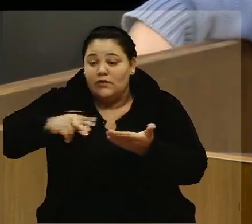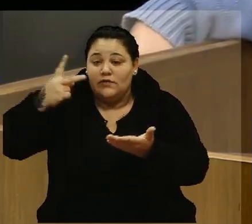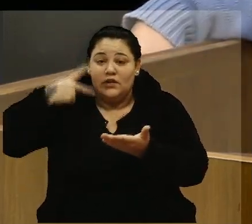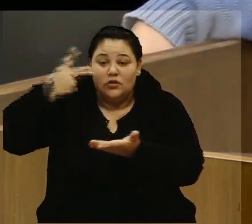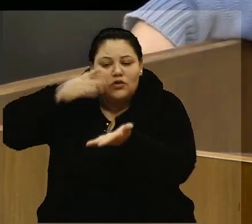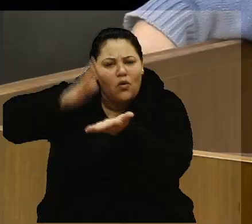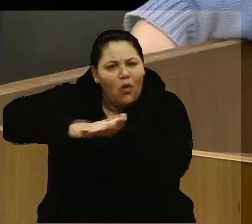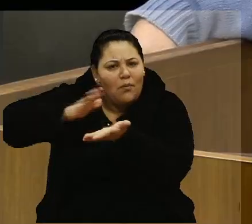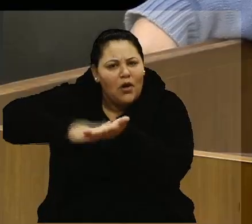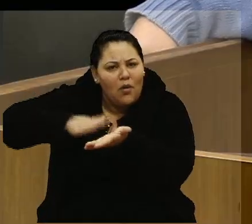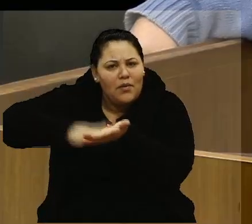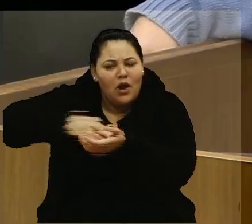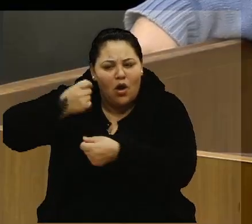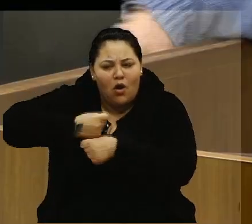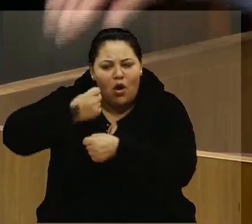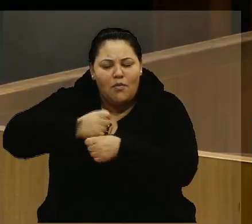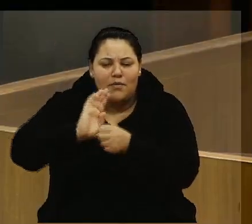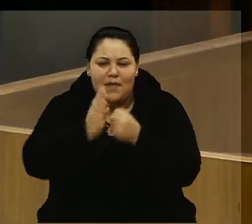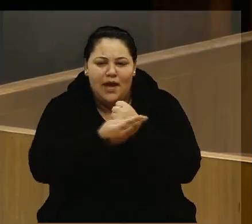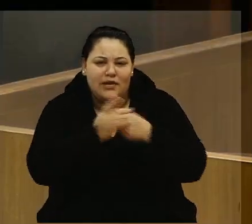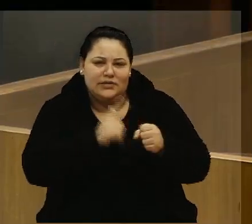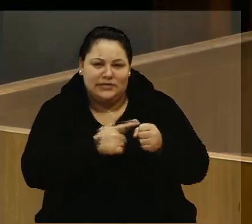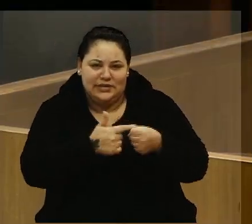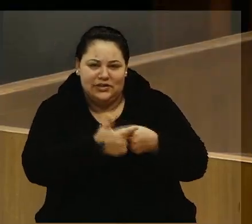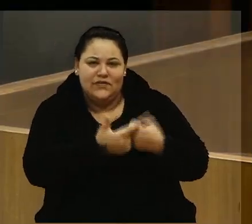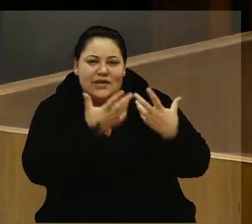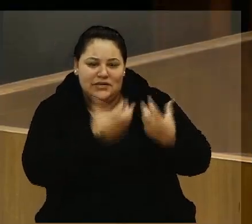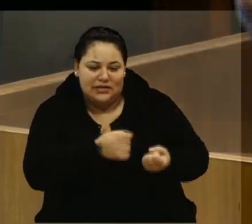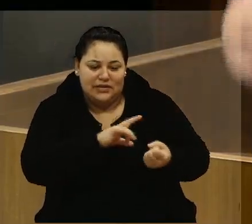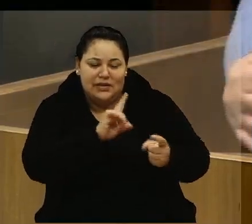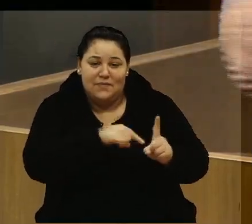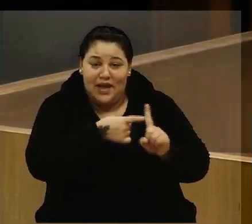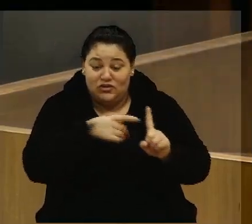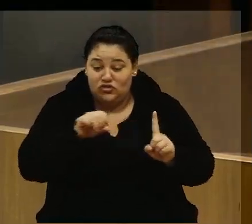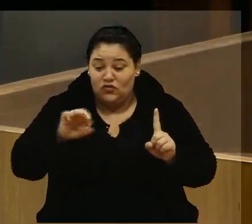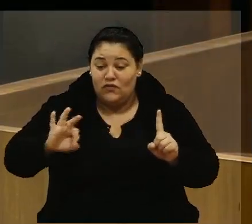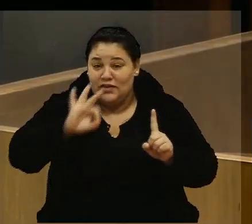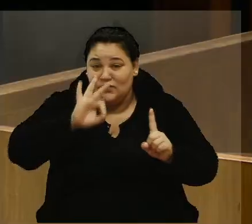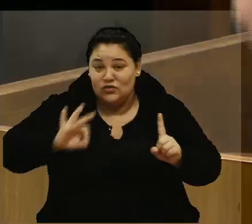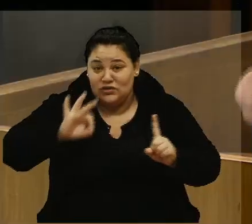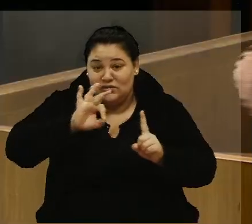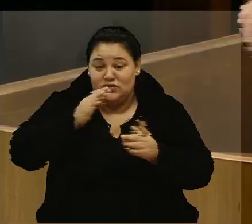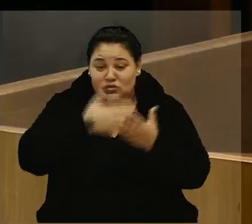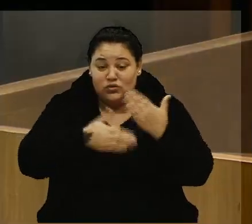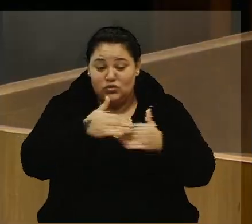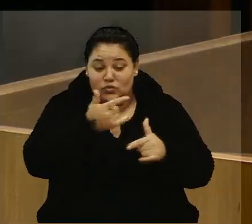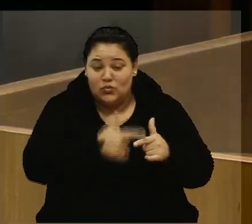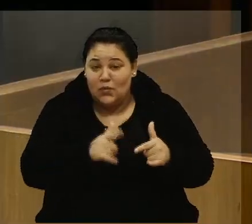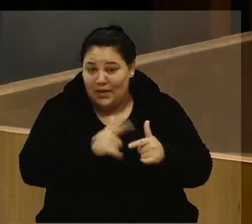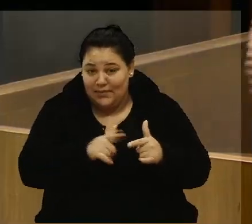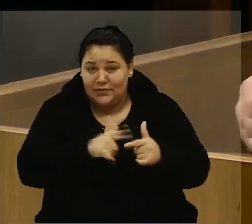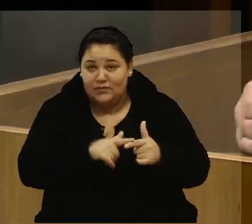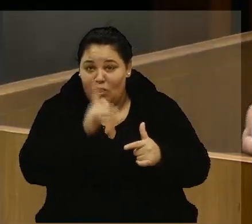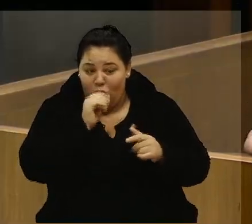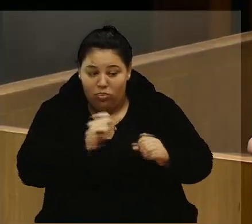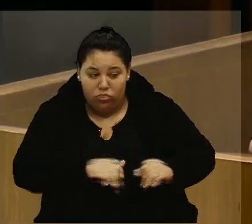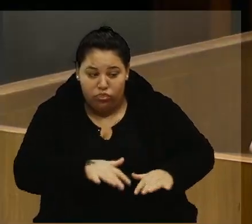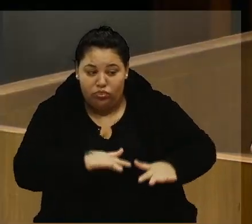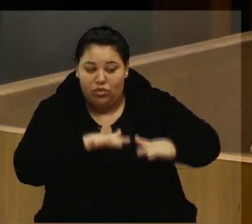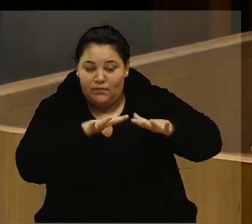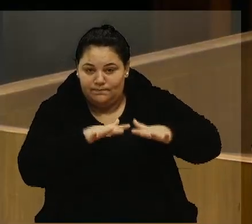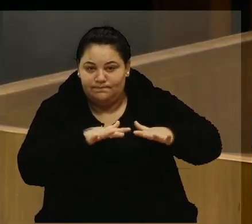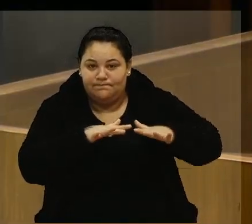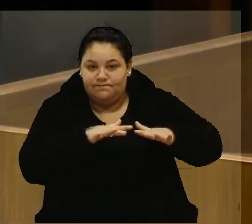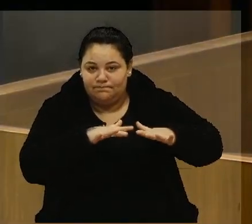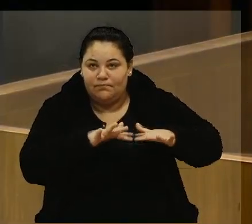da pausa, nossa vereador. cidade, serão contemplados e nós teremos mais de 90% dos problemas de alagamento sendo